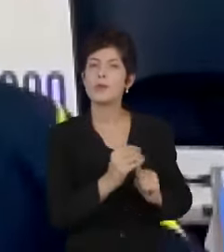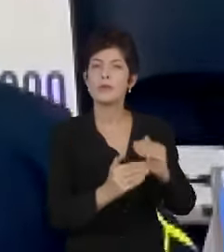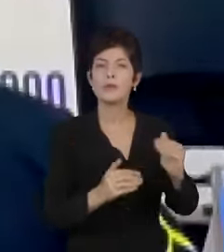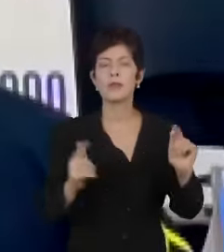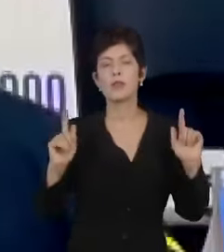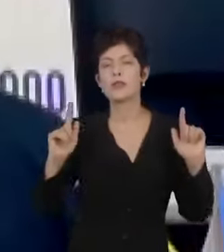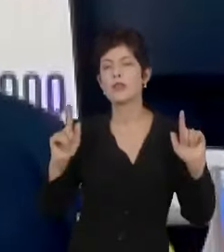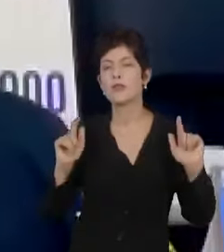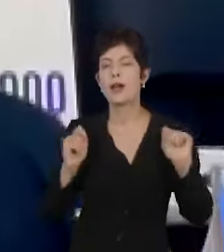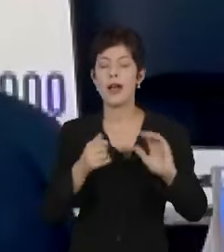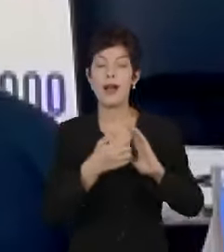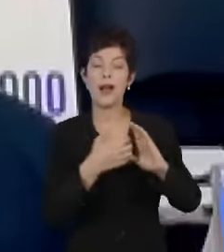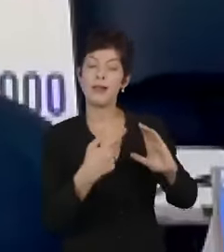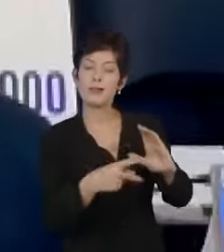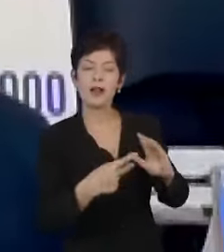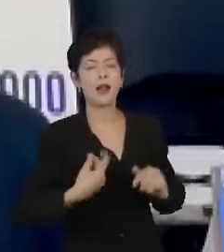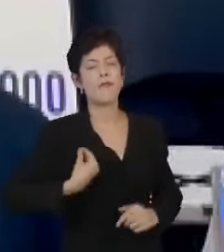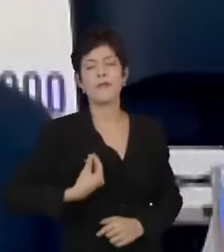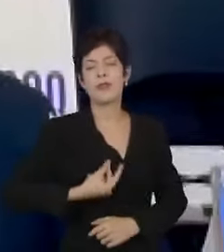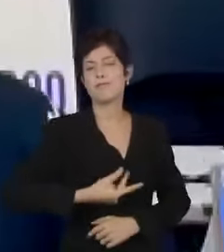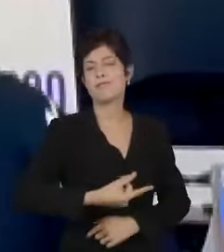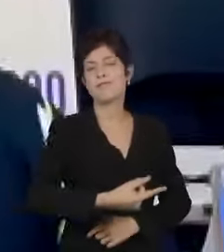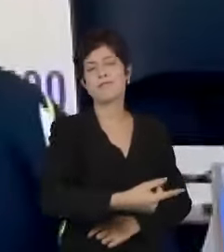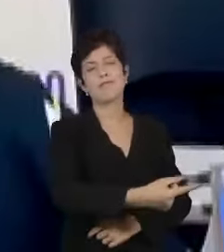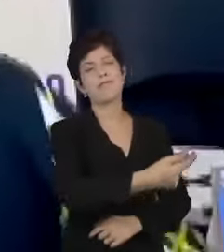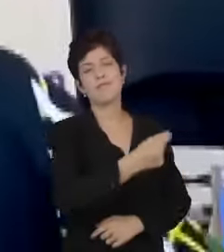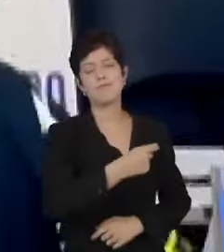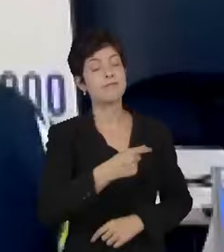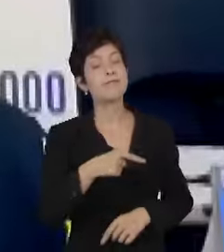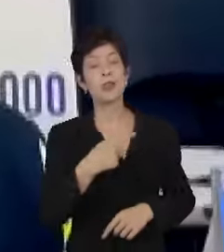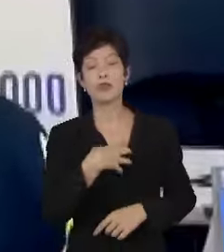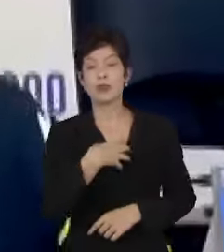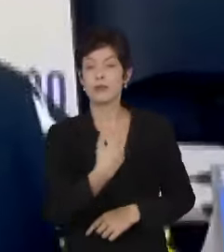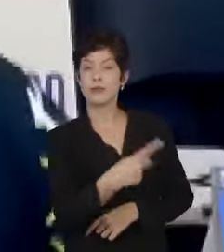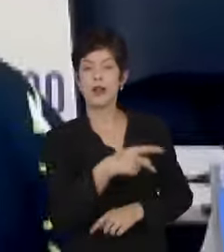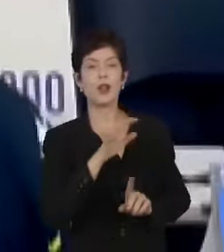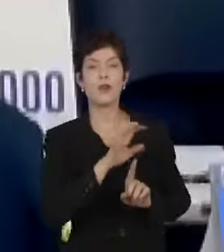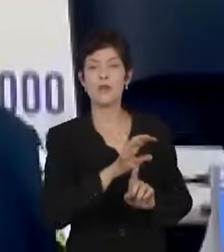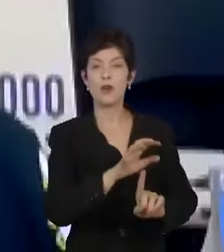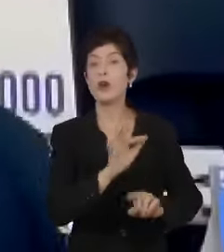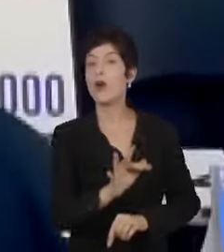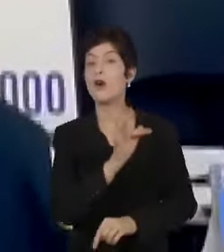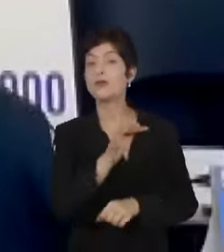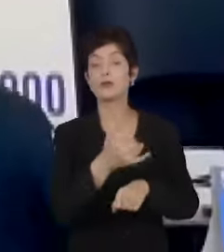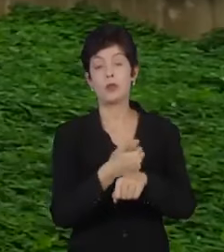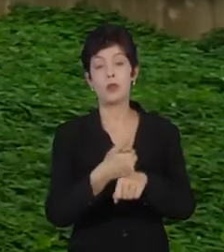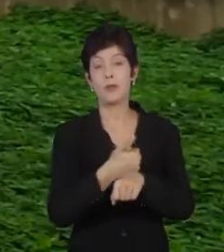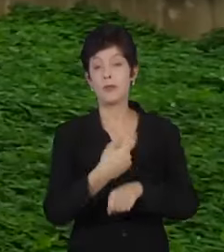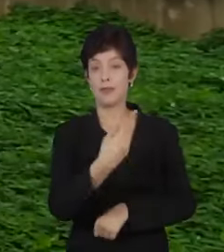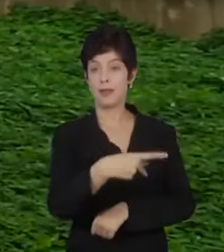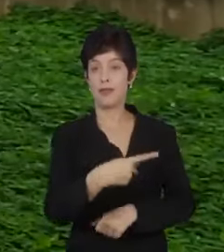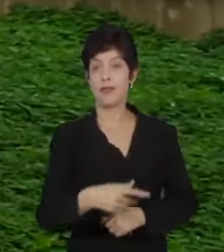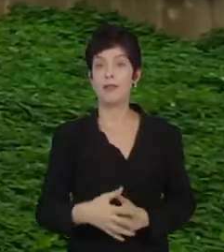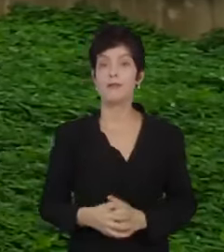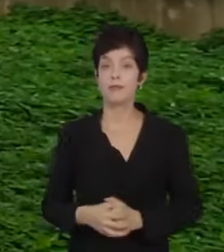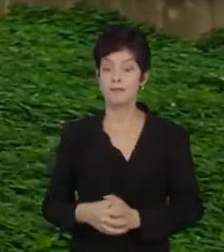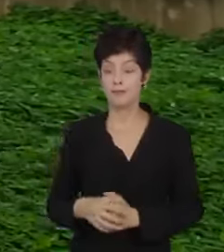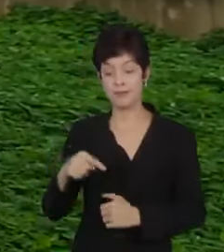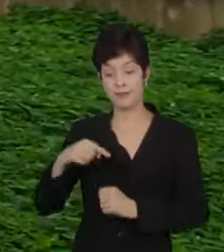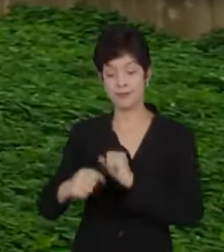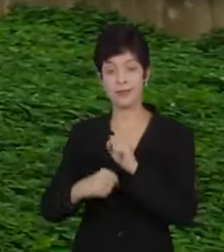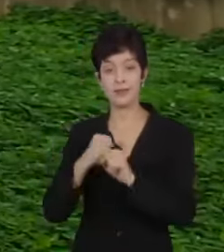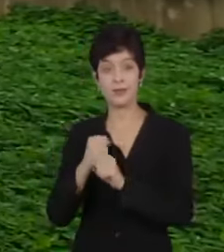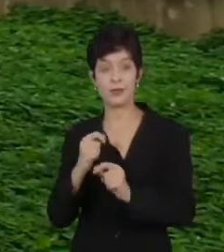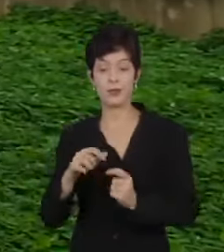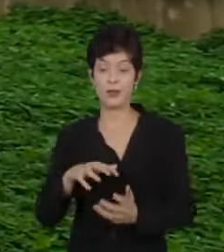e características que vão durar para a vida toda, que até vão influenciar, por exemplo, na futura profissão da pessoa. Na edição deste ano